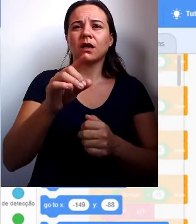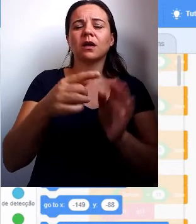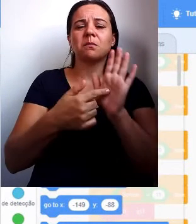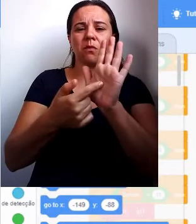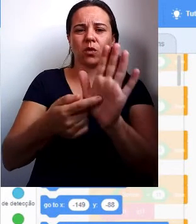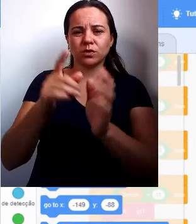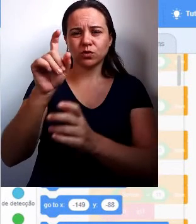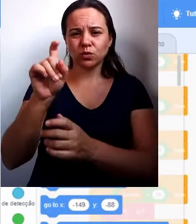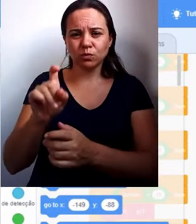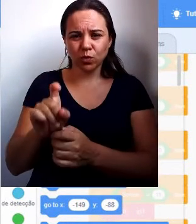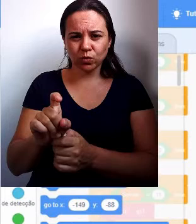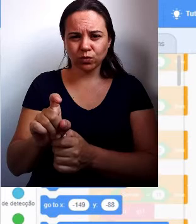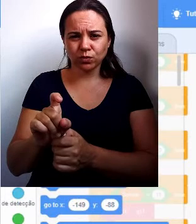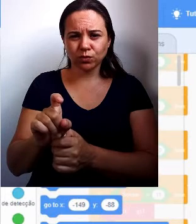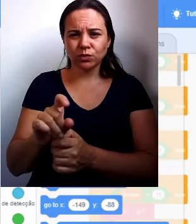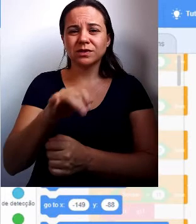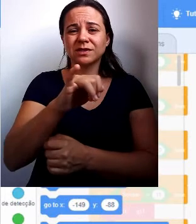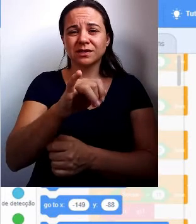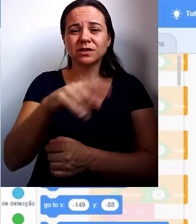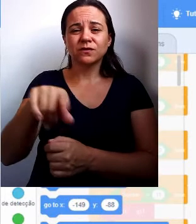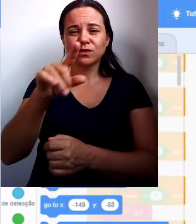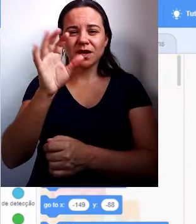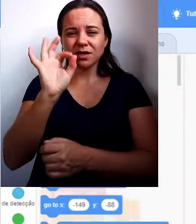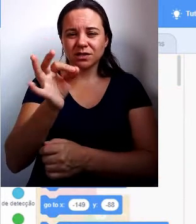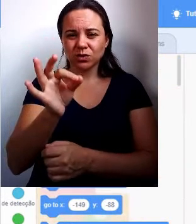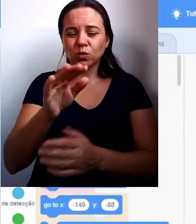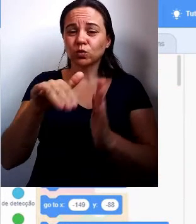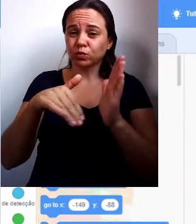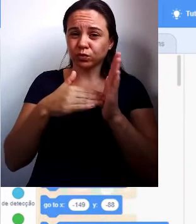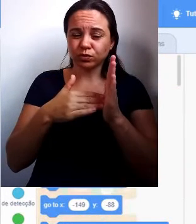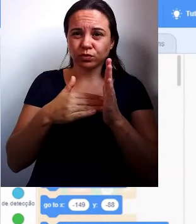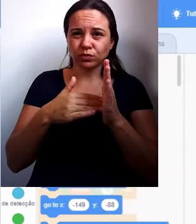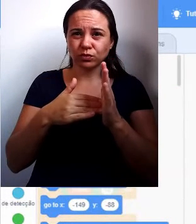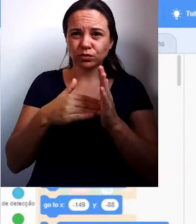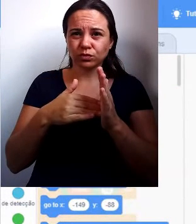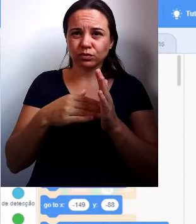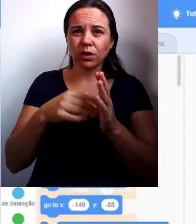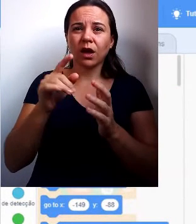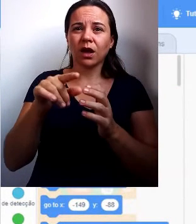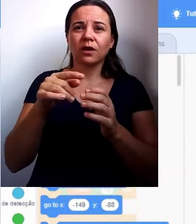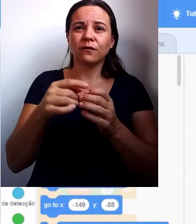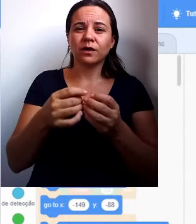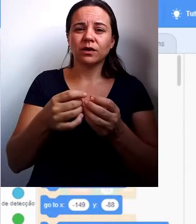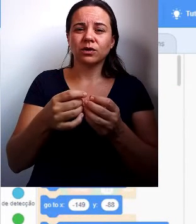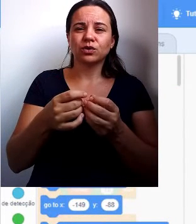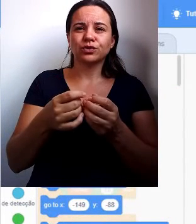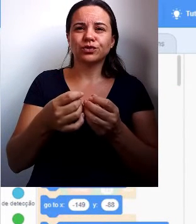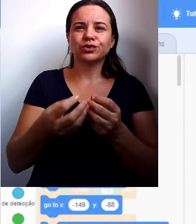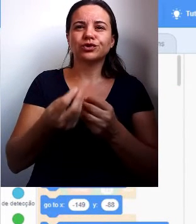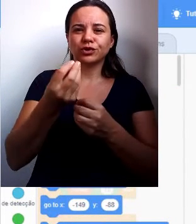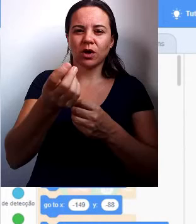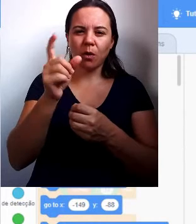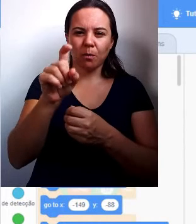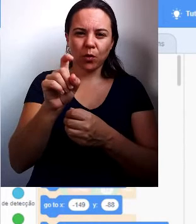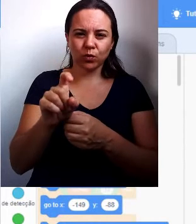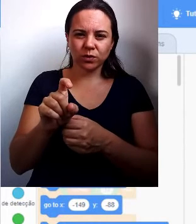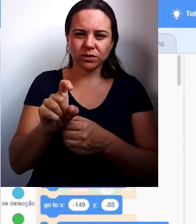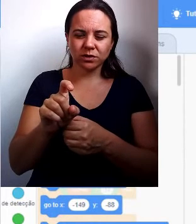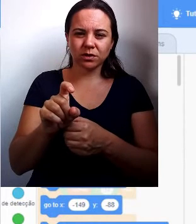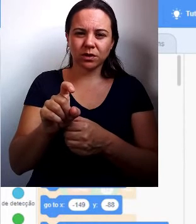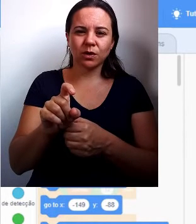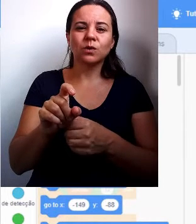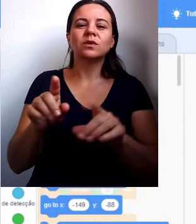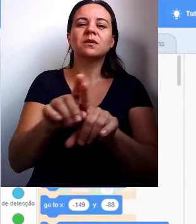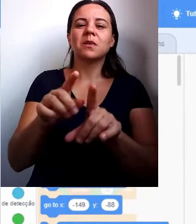vai apresentar a pontuação. Se caso você acertou todas as questões, ele vai te dar uma